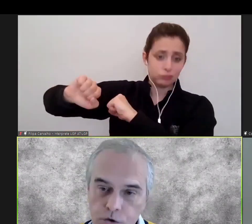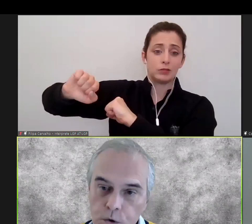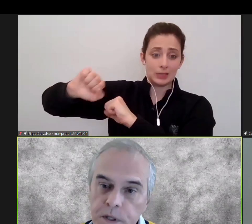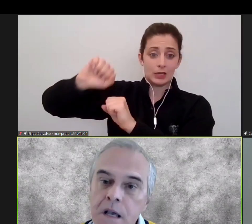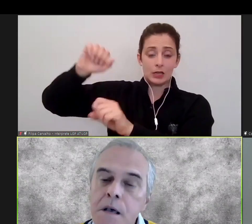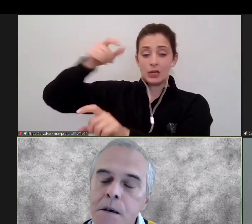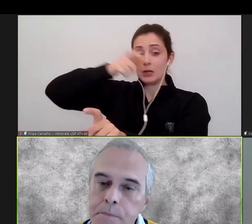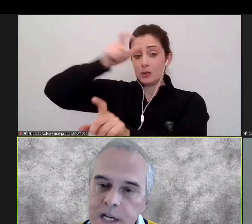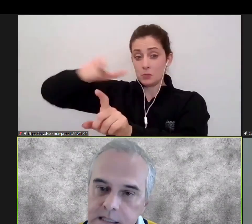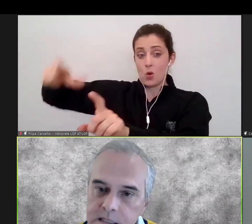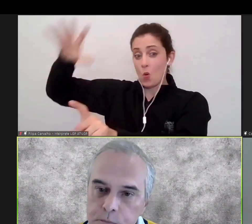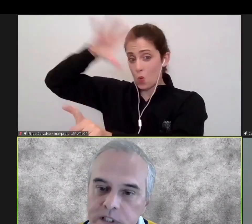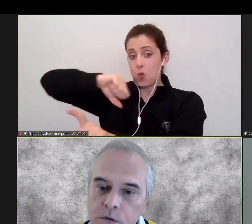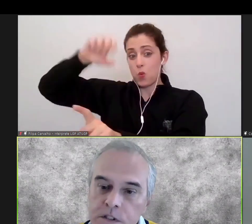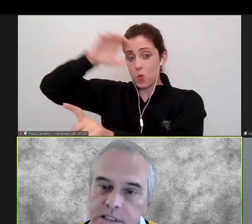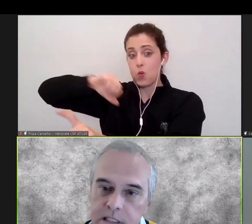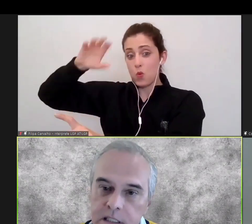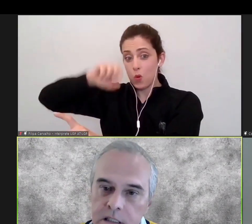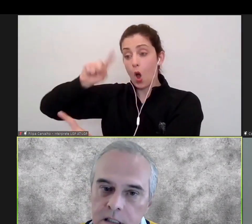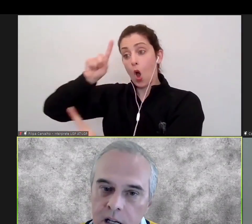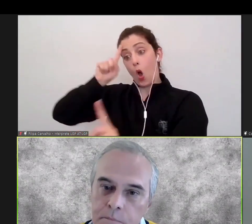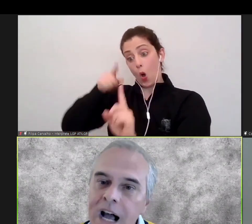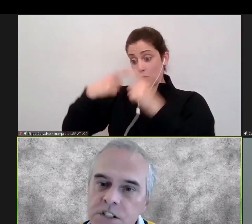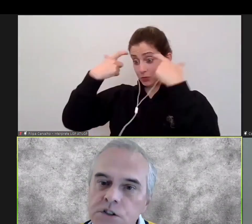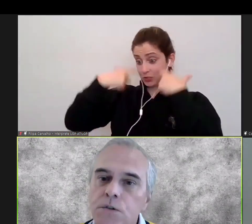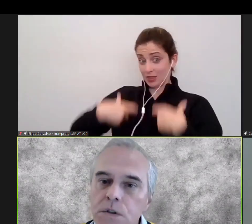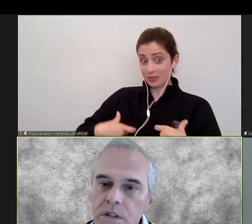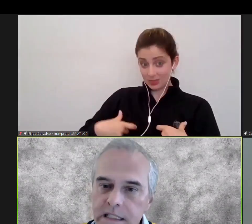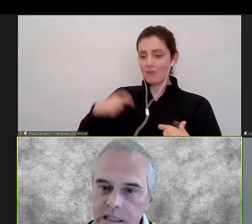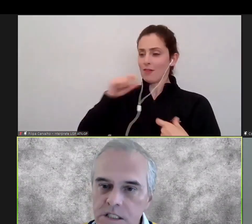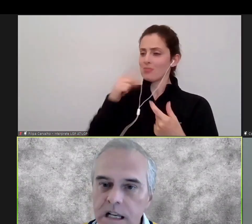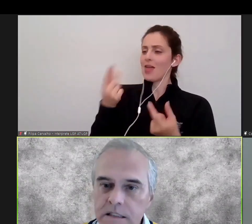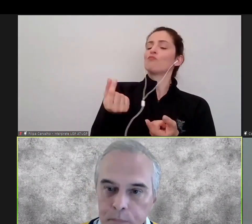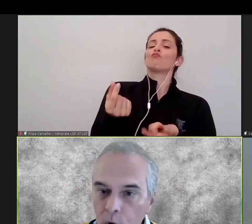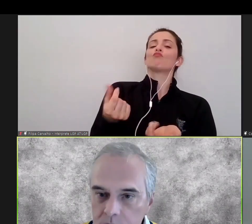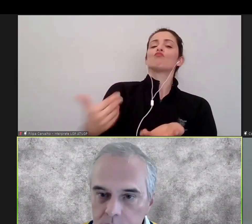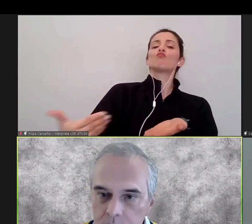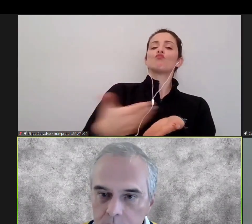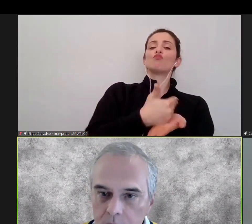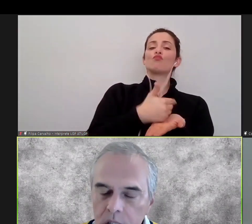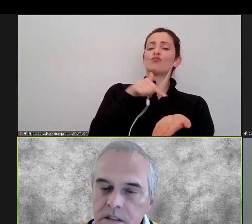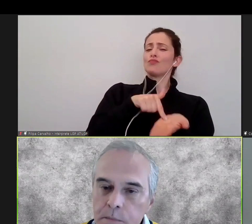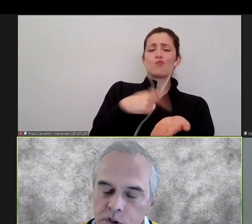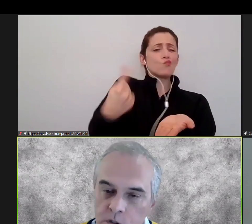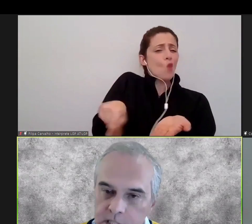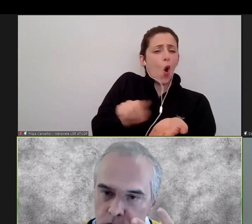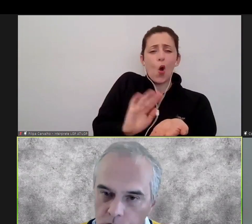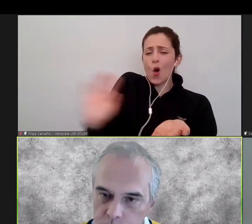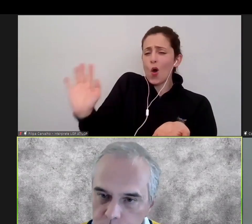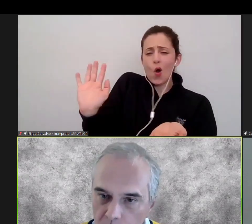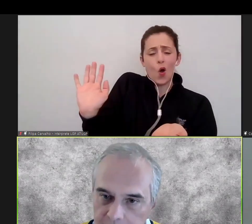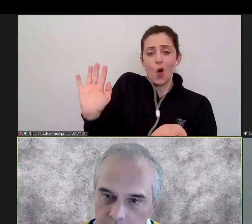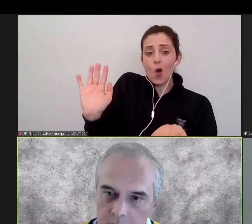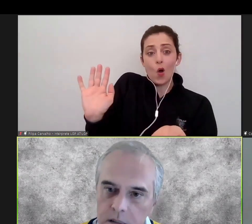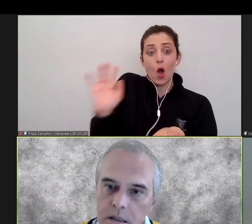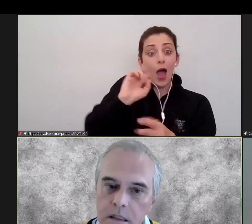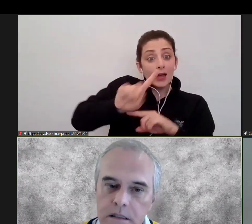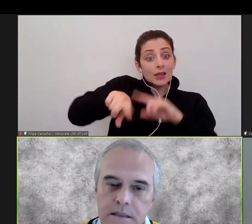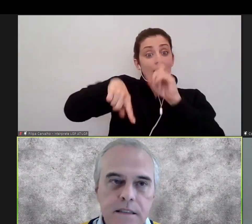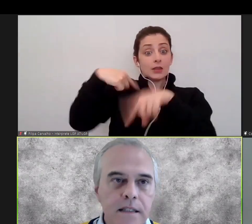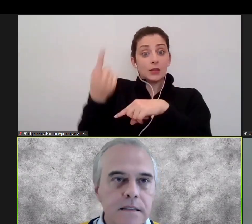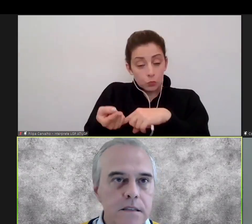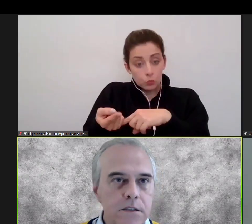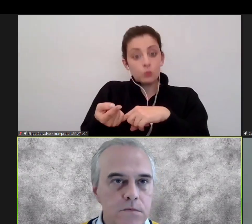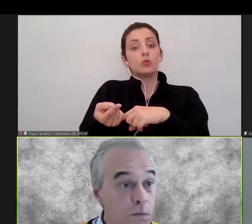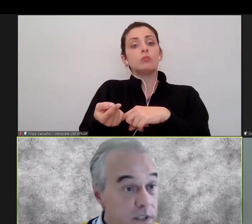indivíduos, desculpe, para sim poder conseguir a margem de lucro desejada, ponto. Depois, quando se constrói